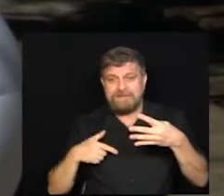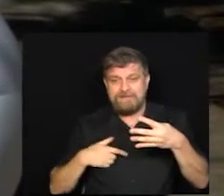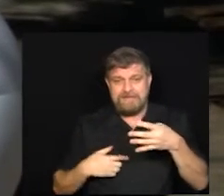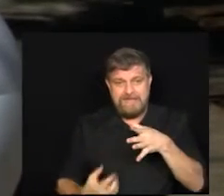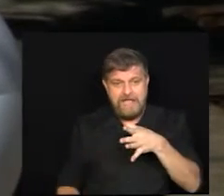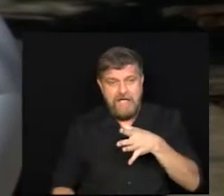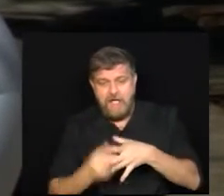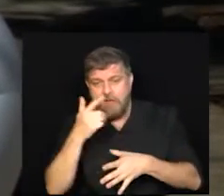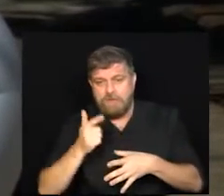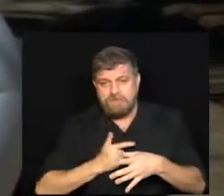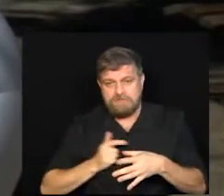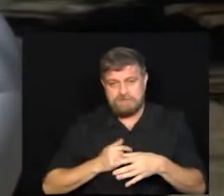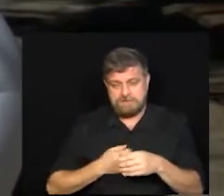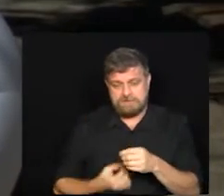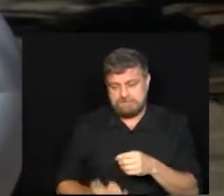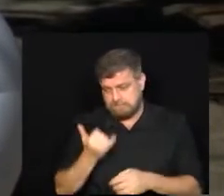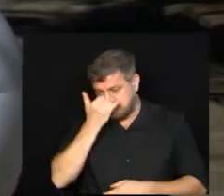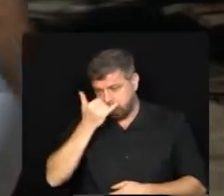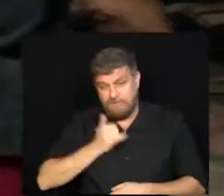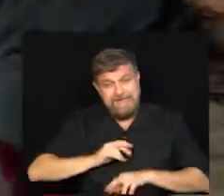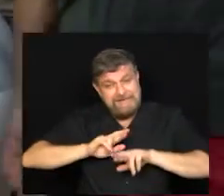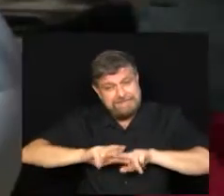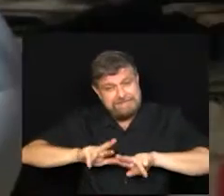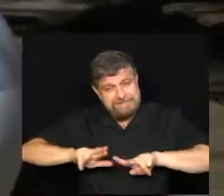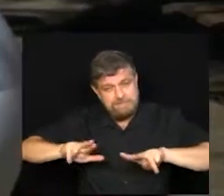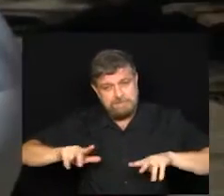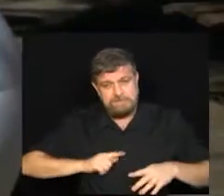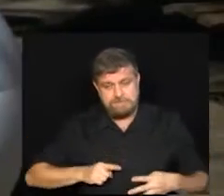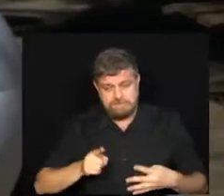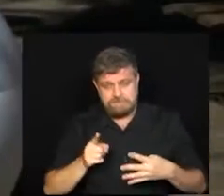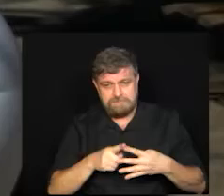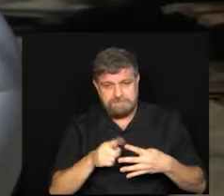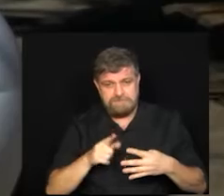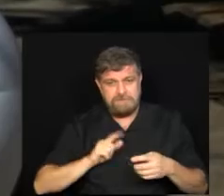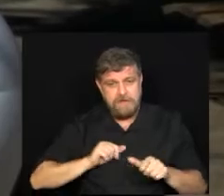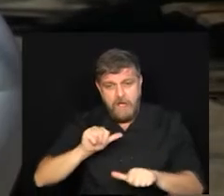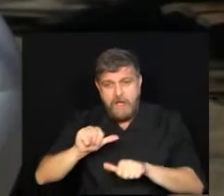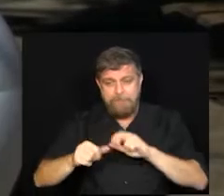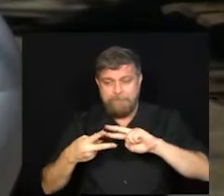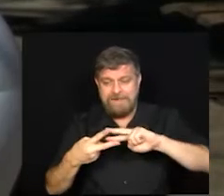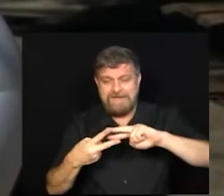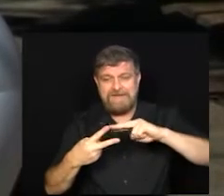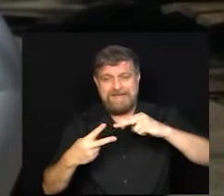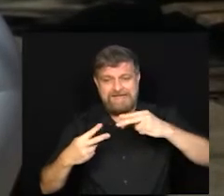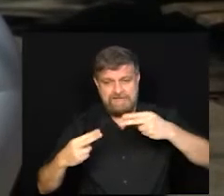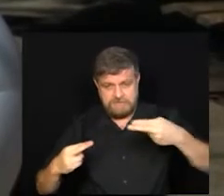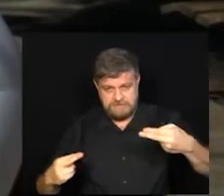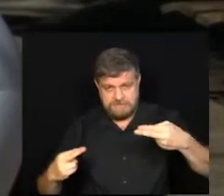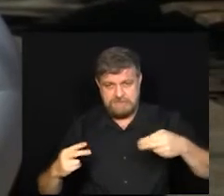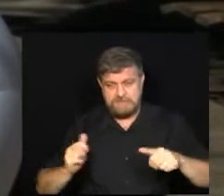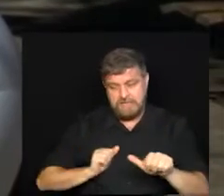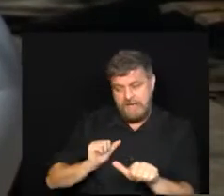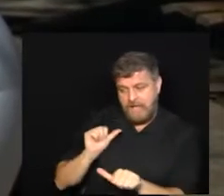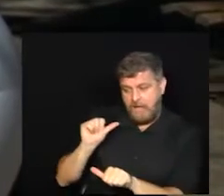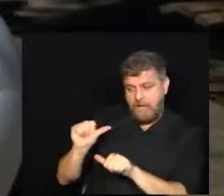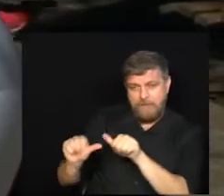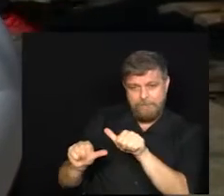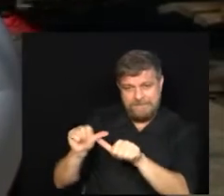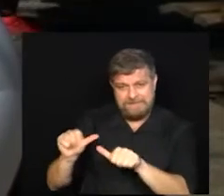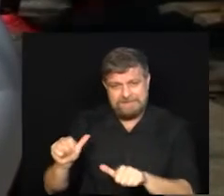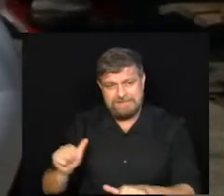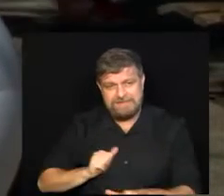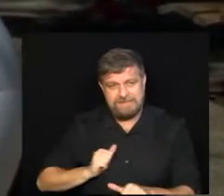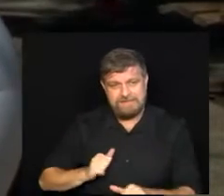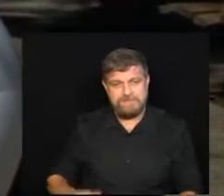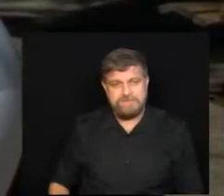mecanismo fisiopatológico específico. O mais comum deles é uma alteração genética. Então você tem uma mutação, uma alteração